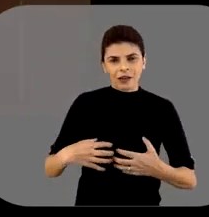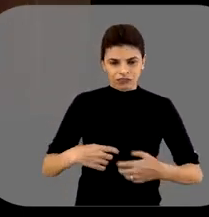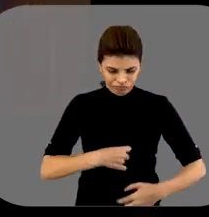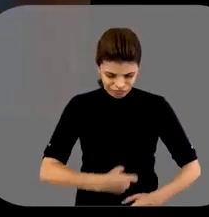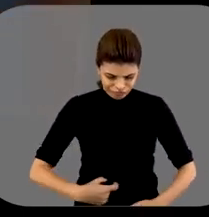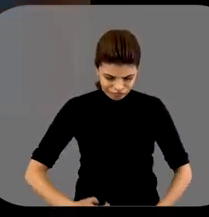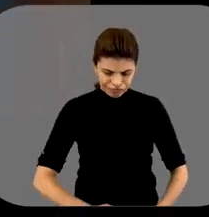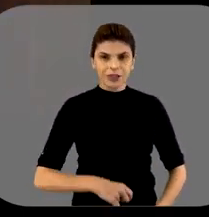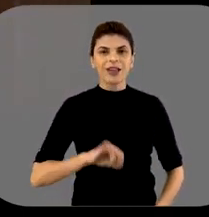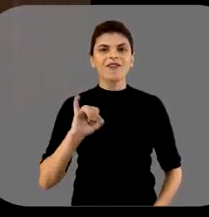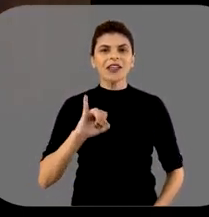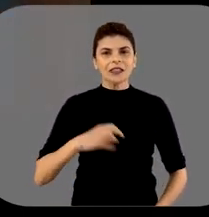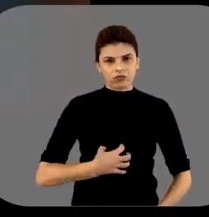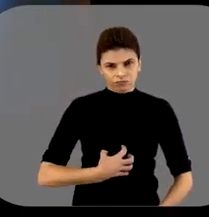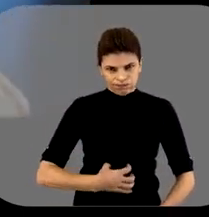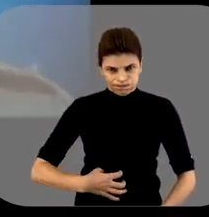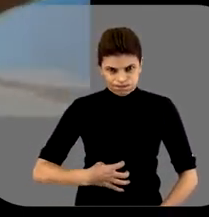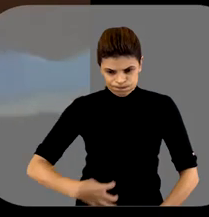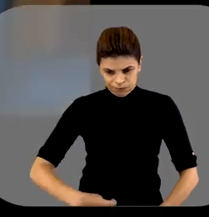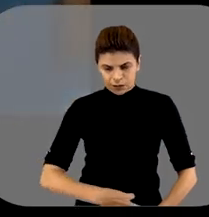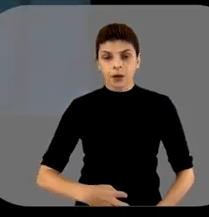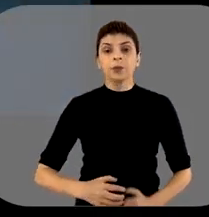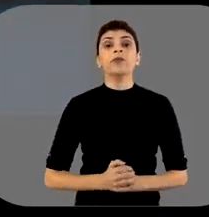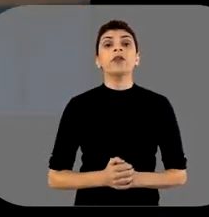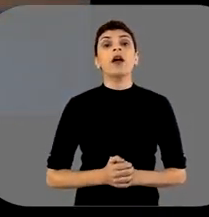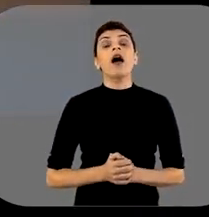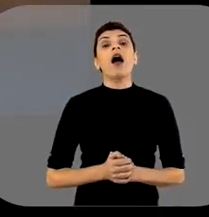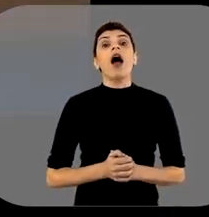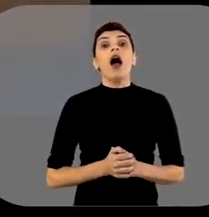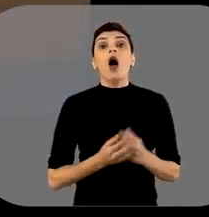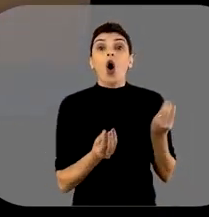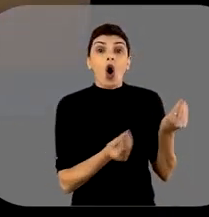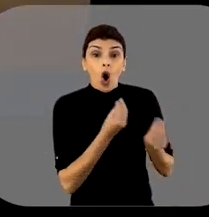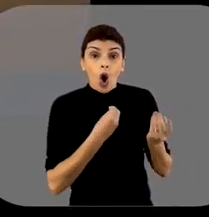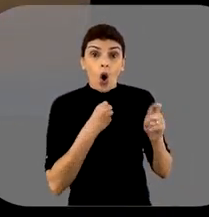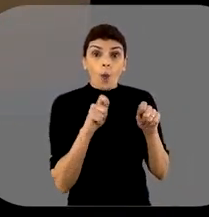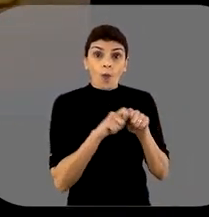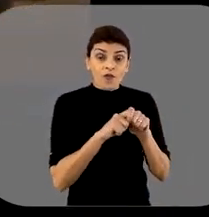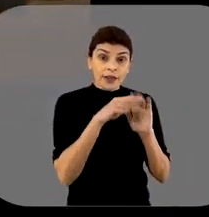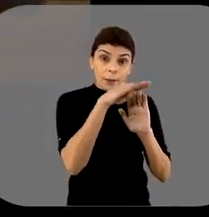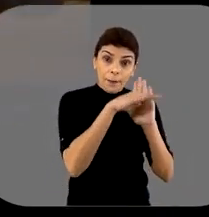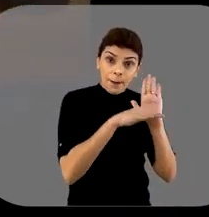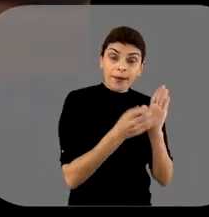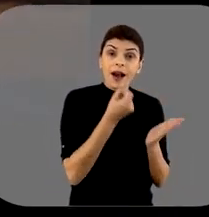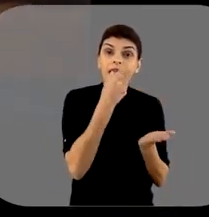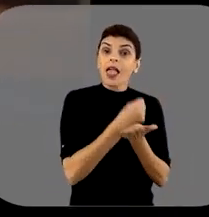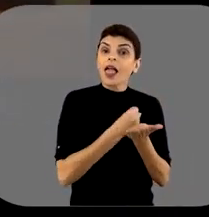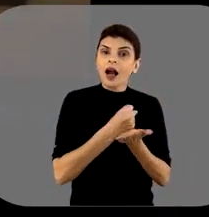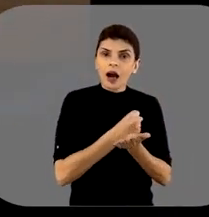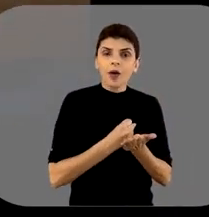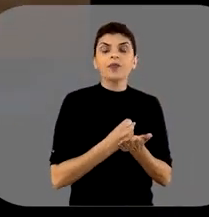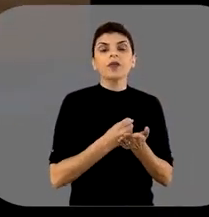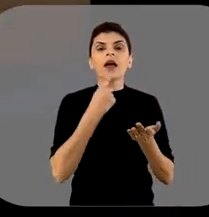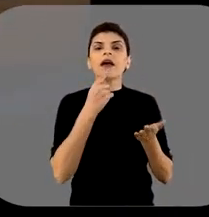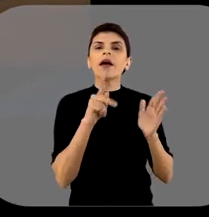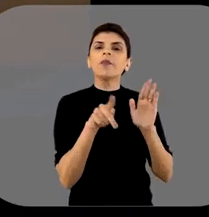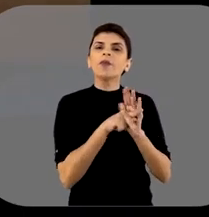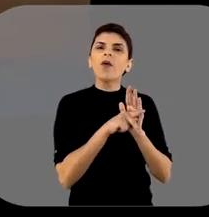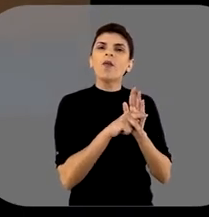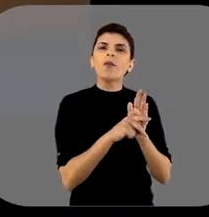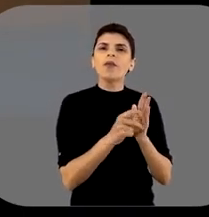Infecção intestinal, né? Aí eu dá, como que é a receita, né? Dosagem,